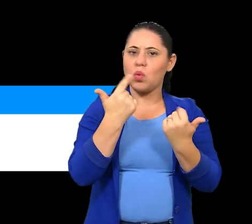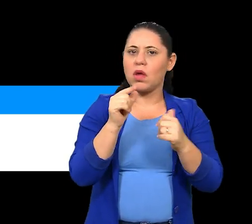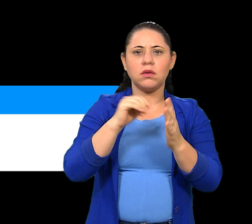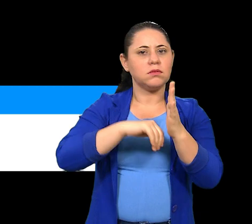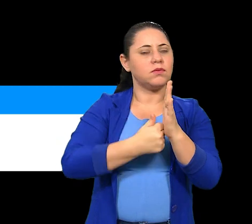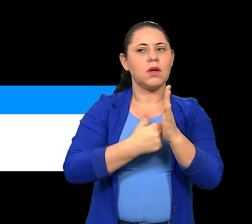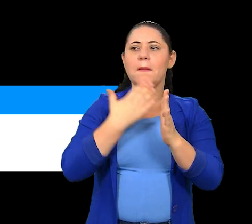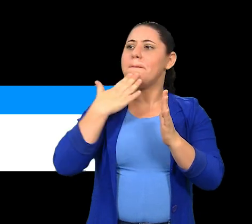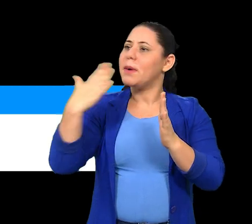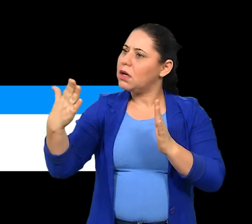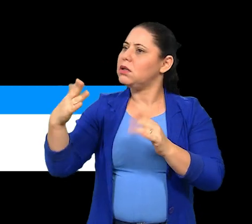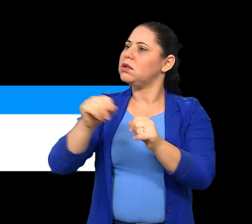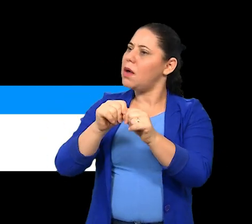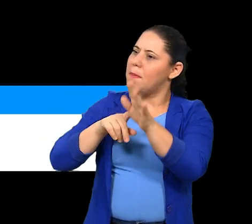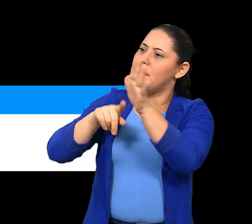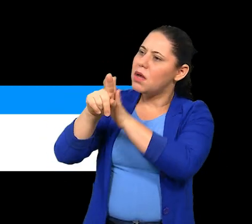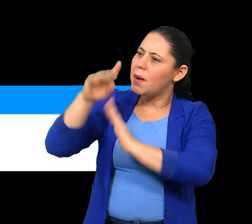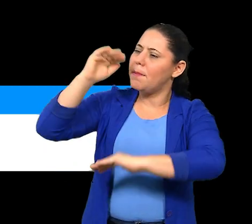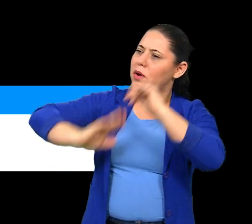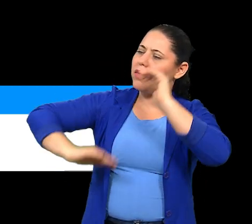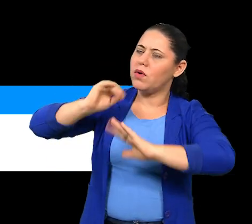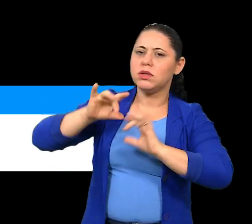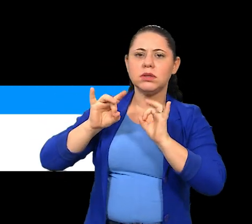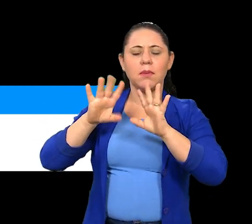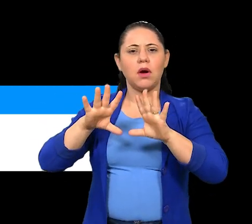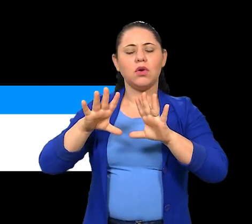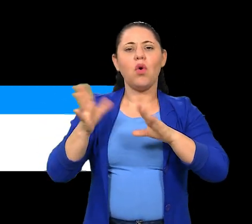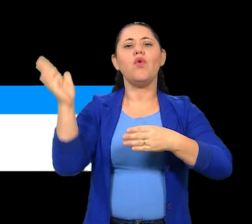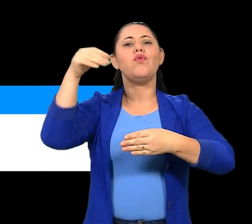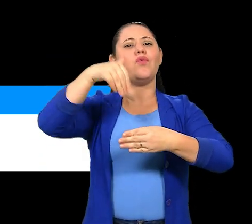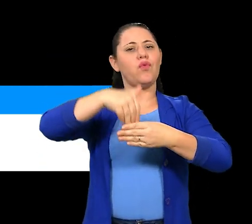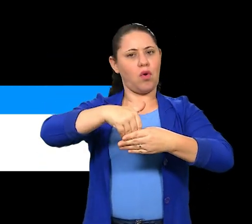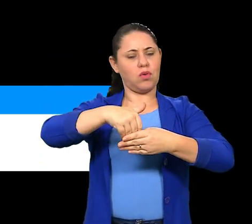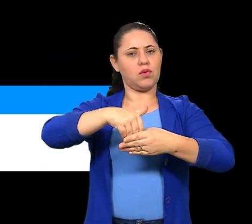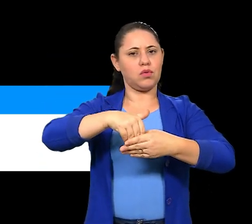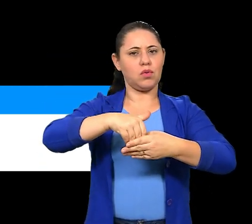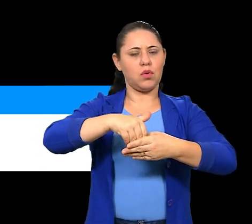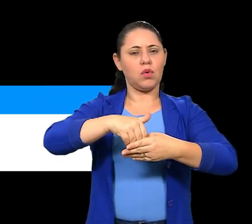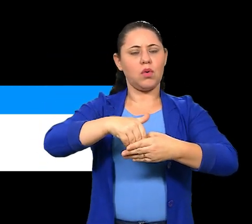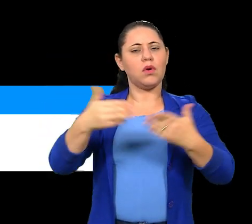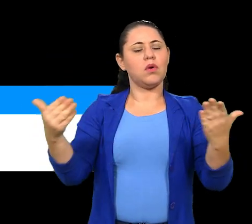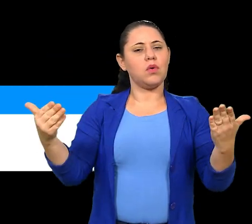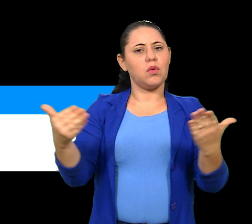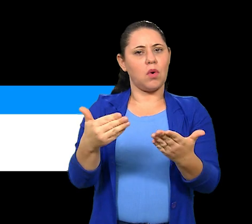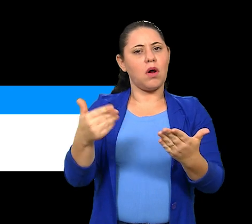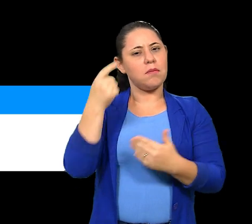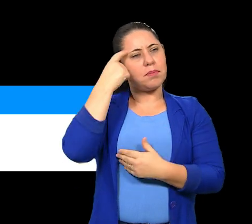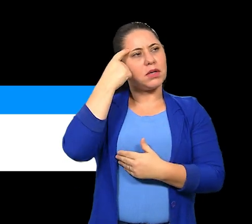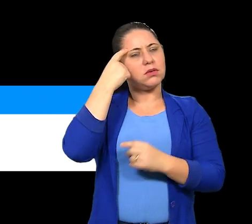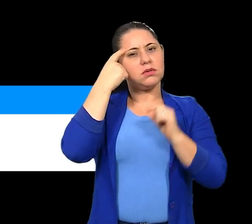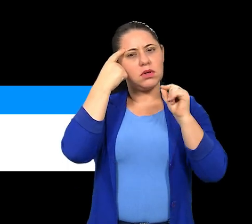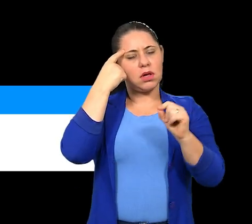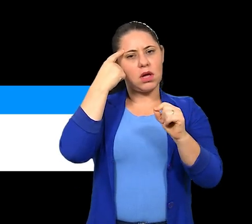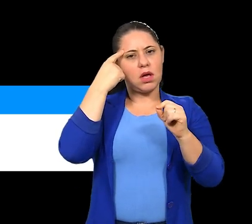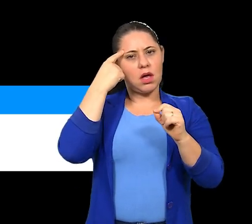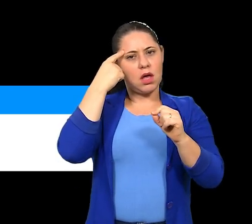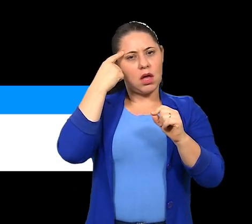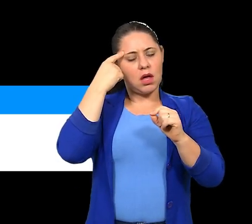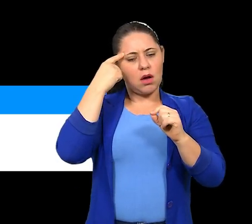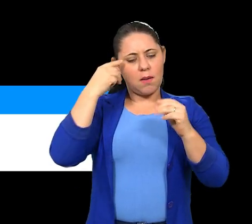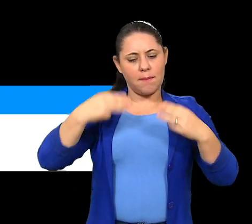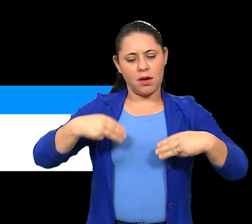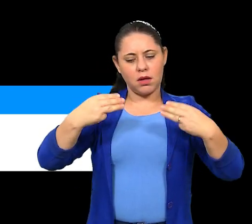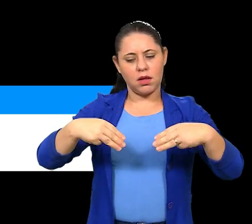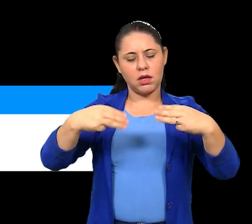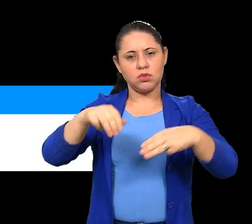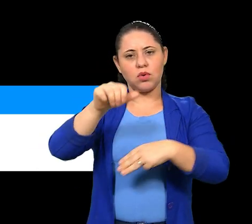demonstrar então que Analisa então de convoque peritos então que coloque em votação que submeta agora